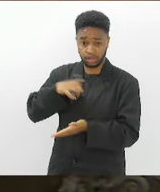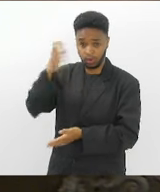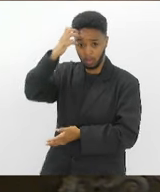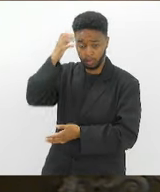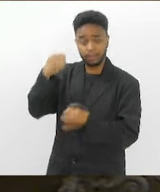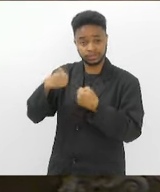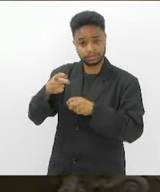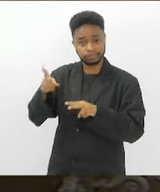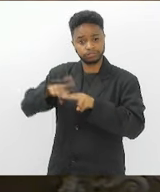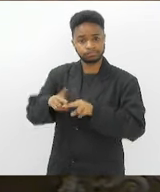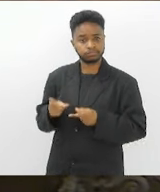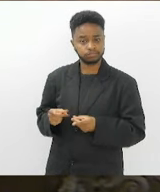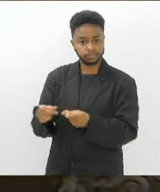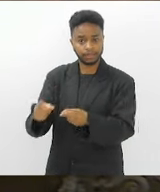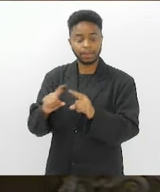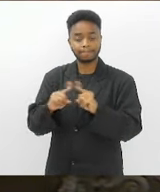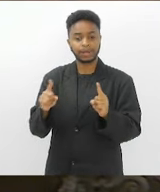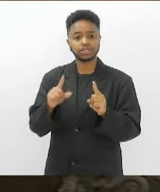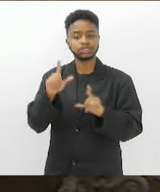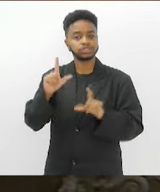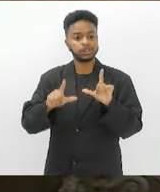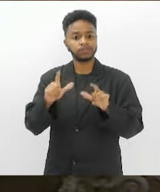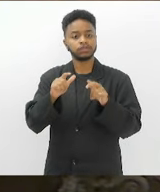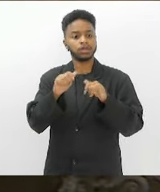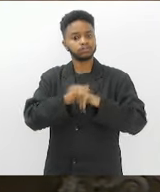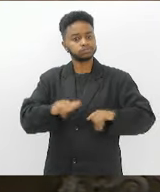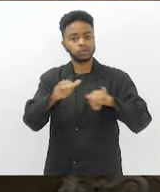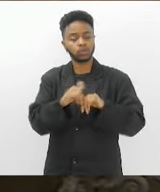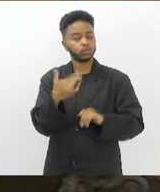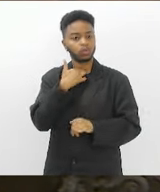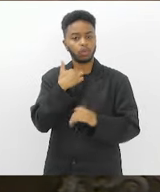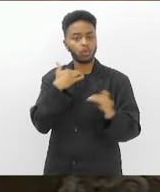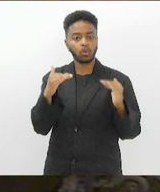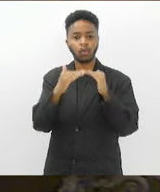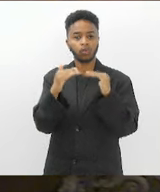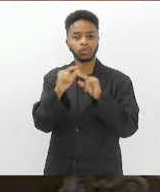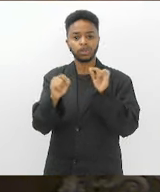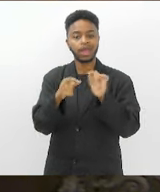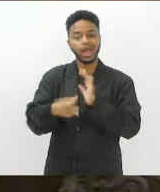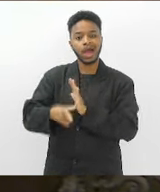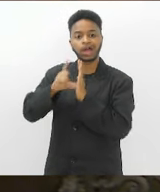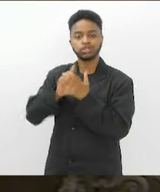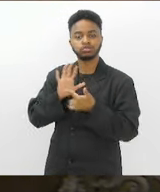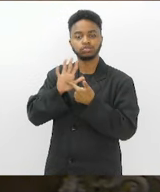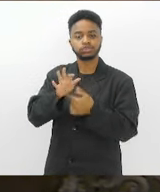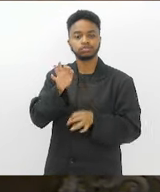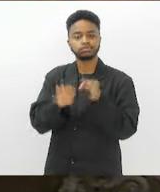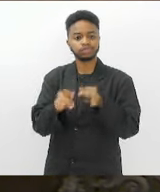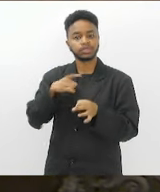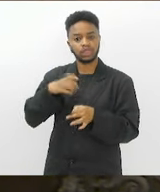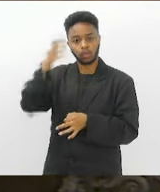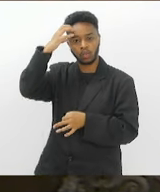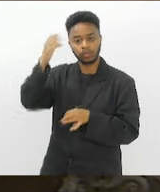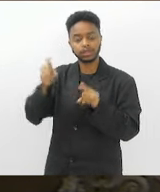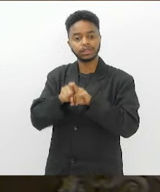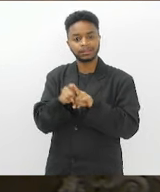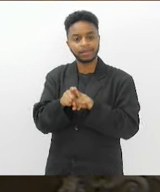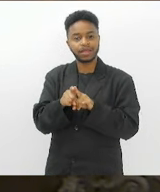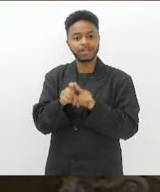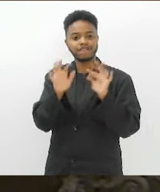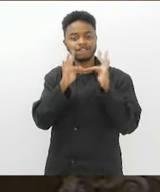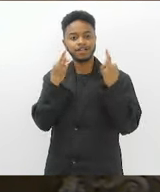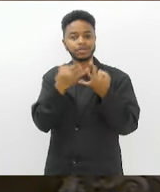livre e consciente não pode concordar é com a pré-condenação e que uma família pague